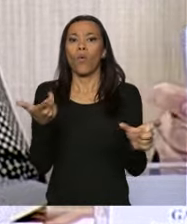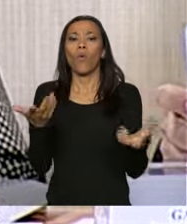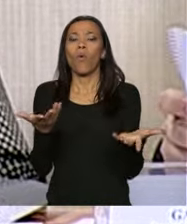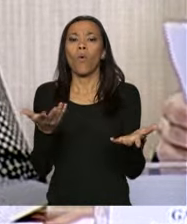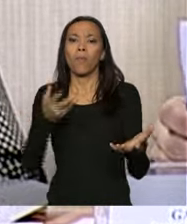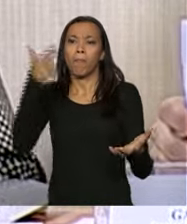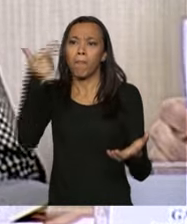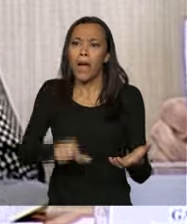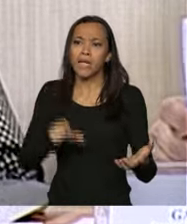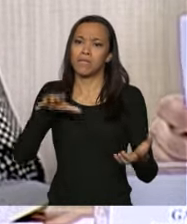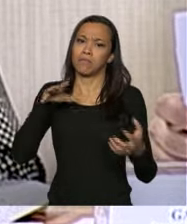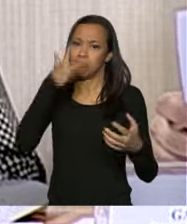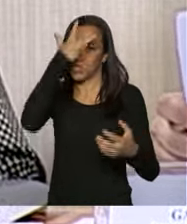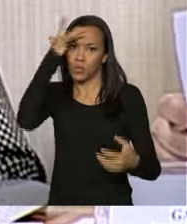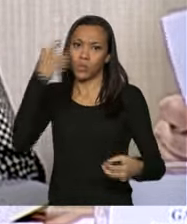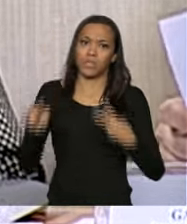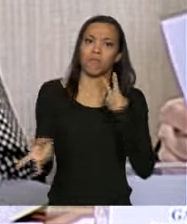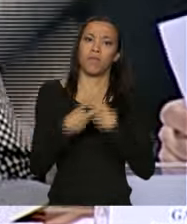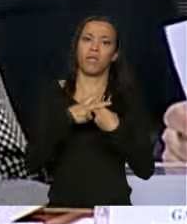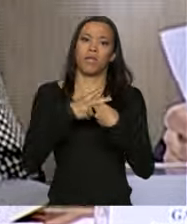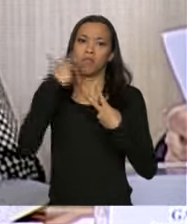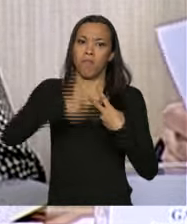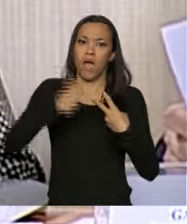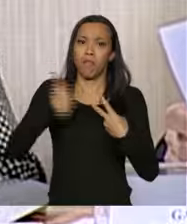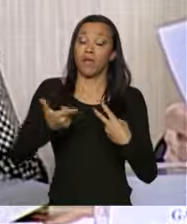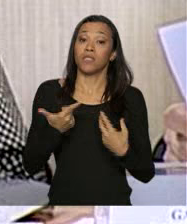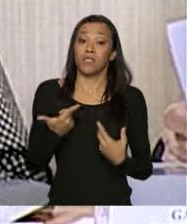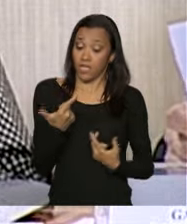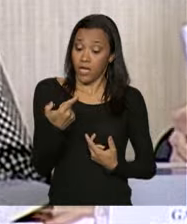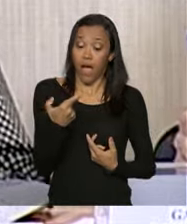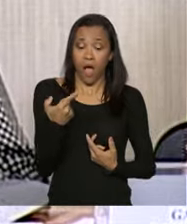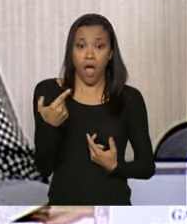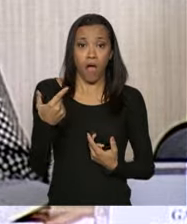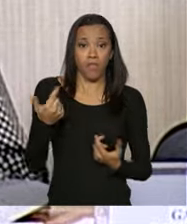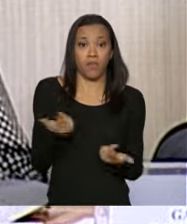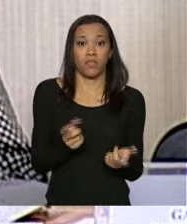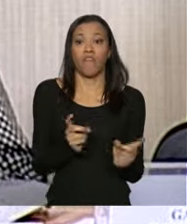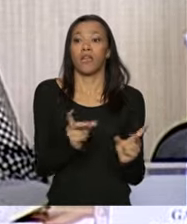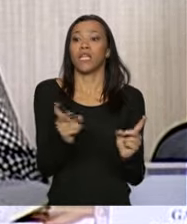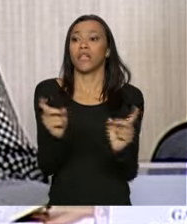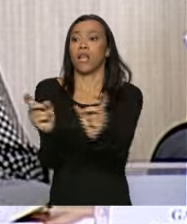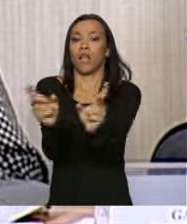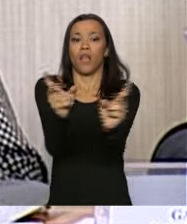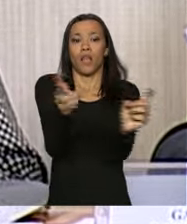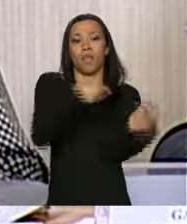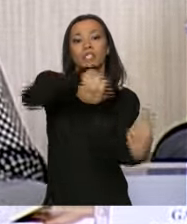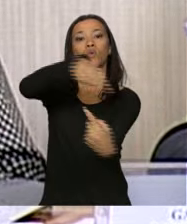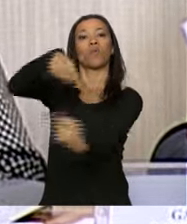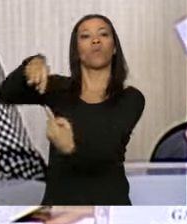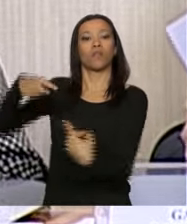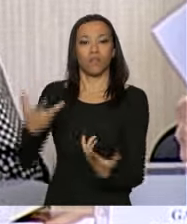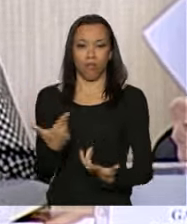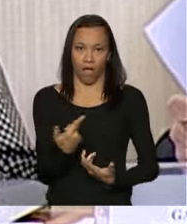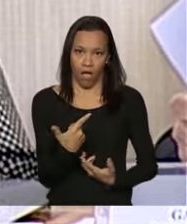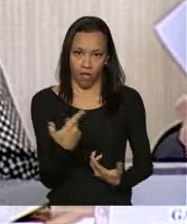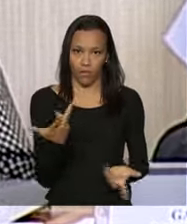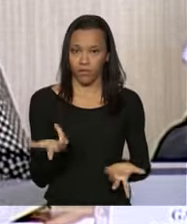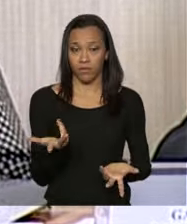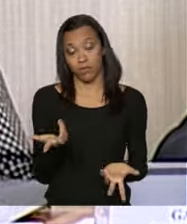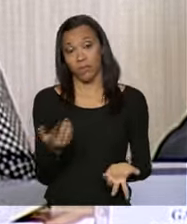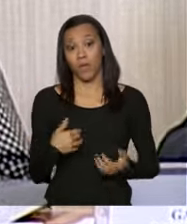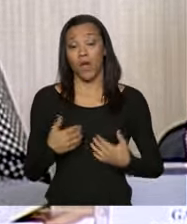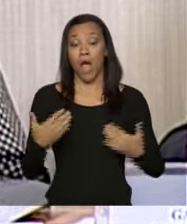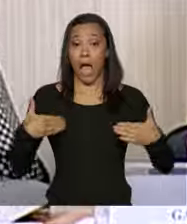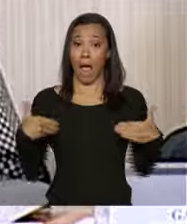encarceramento, aumentando a circulação das armas de fogo ou reduzindo a maioridade penal. A posição da